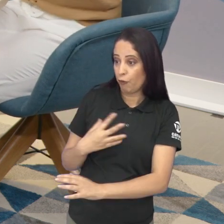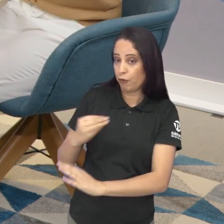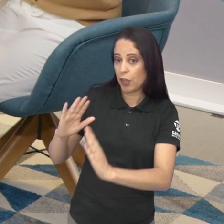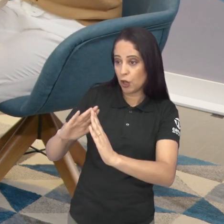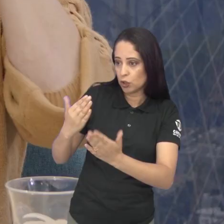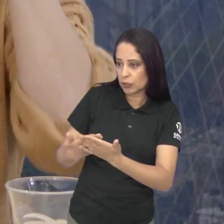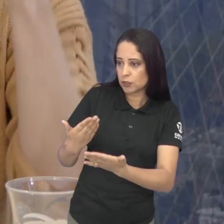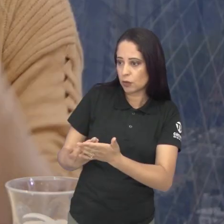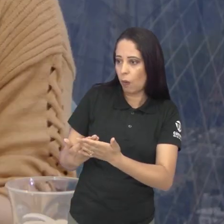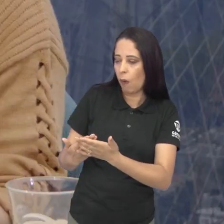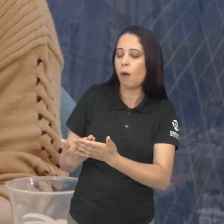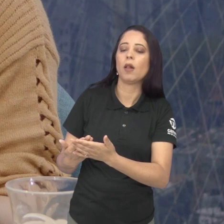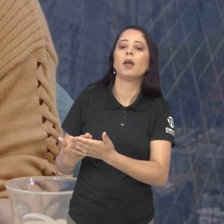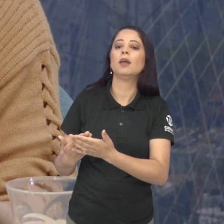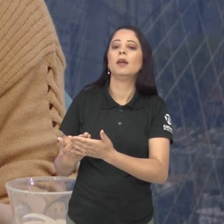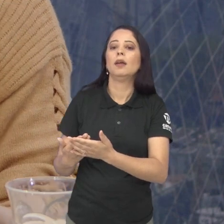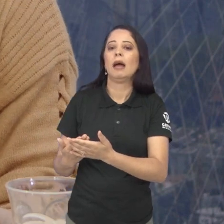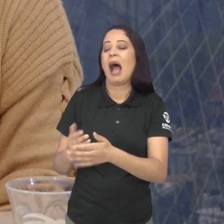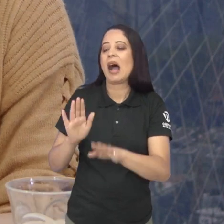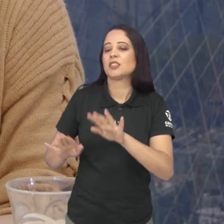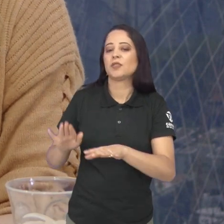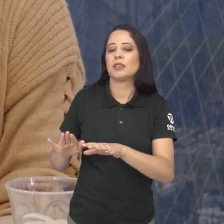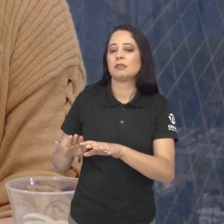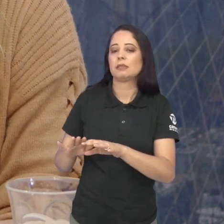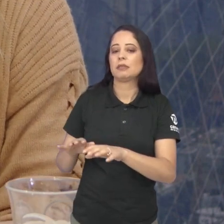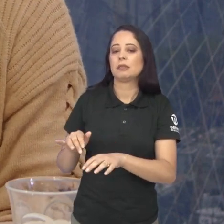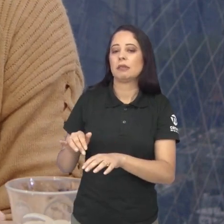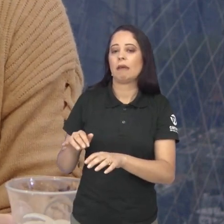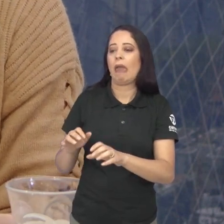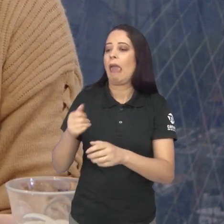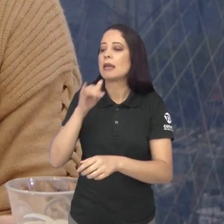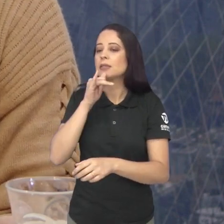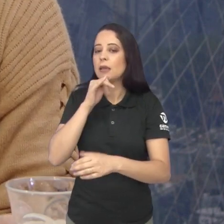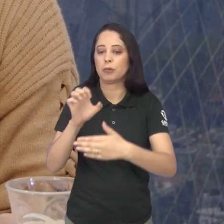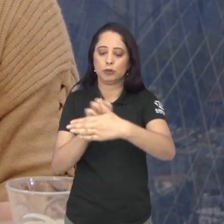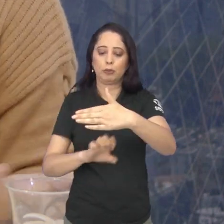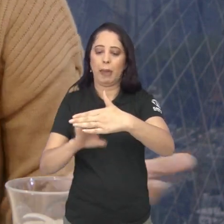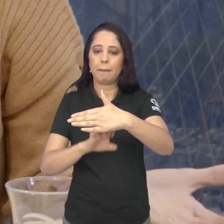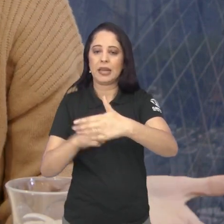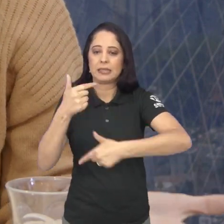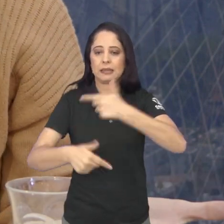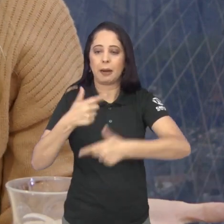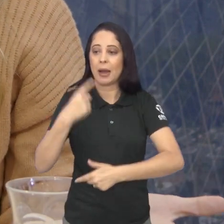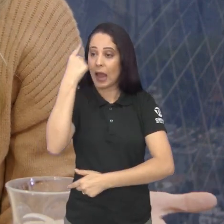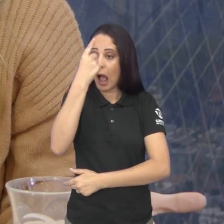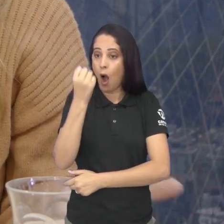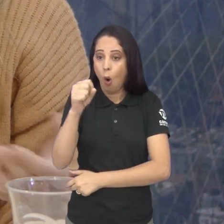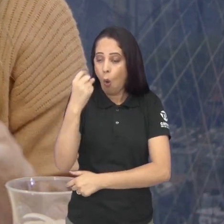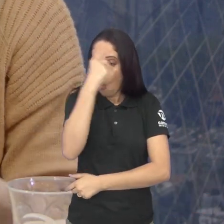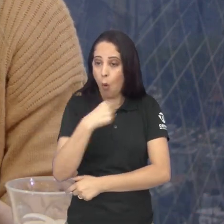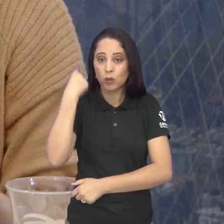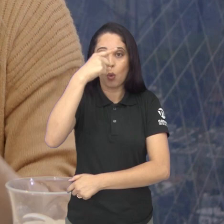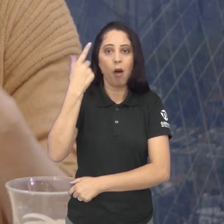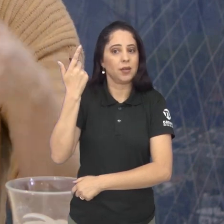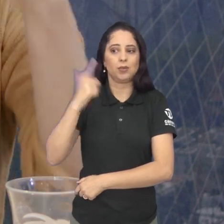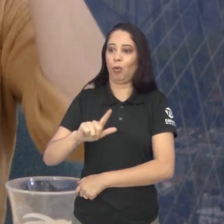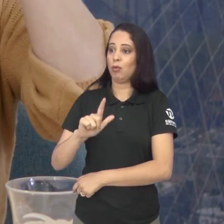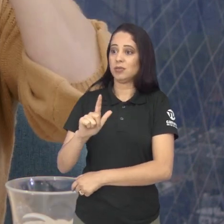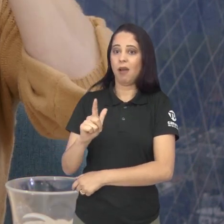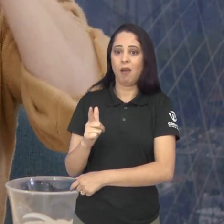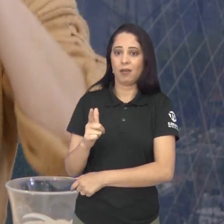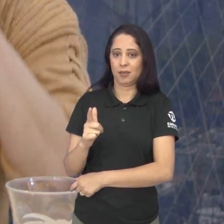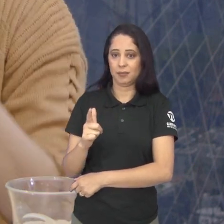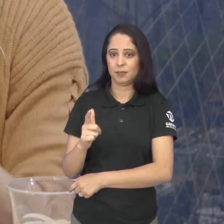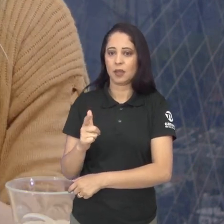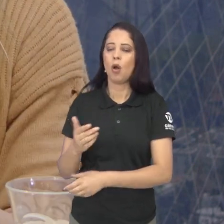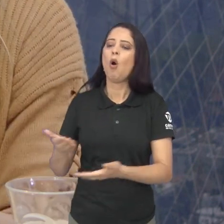um microempreendedor, porque é o que tem, né? Né? Assim, vou trabalhar numa empresa num CLT 8 horas. Não tem como, é impossível. Por mais que